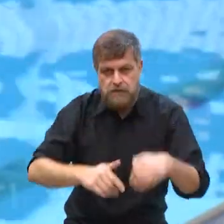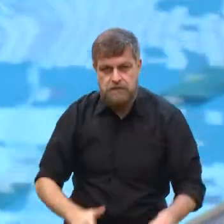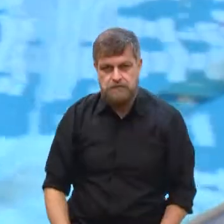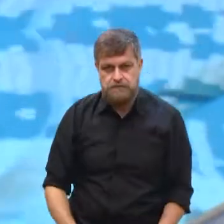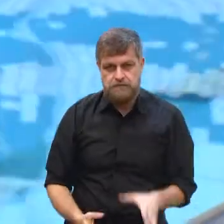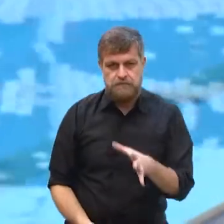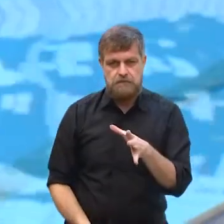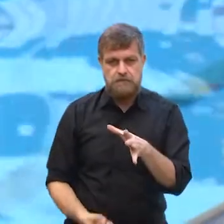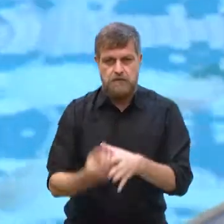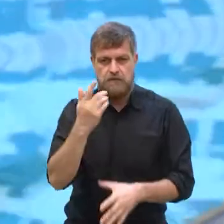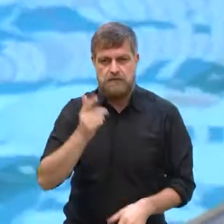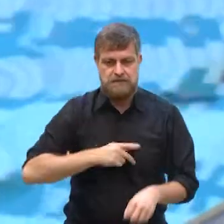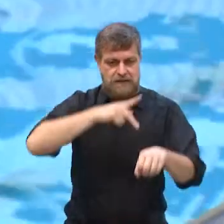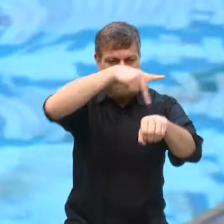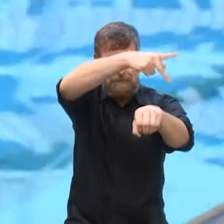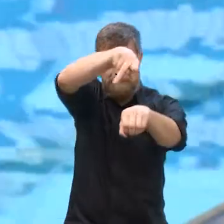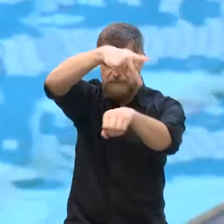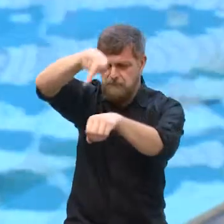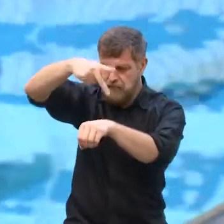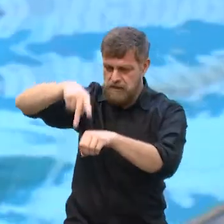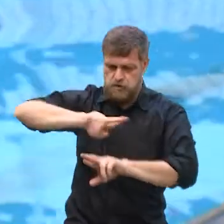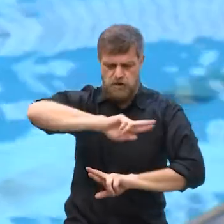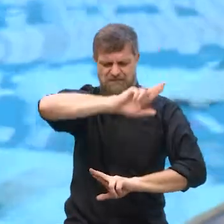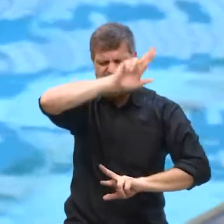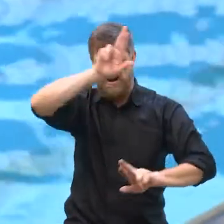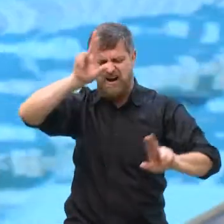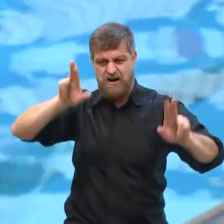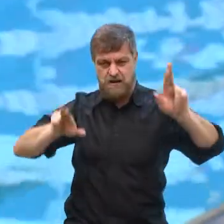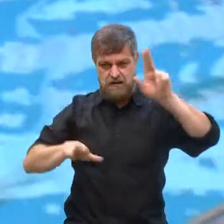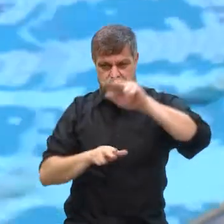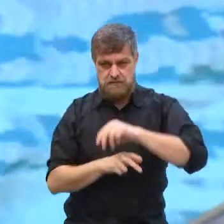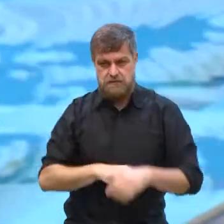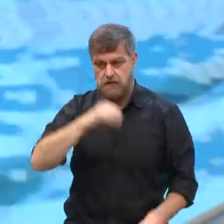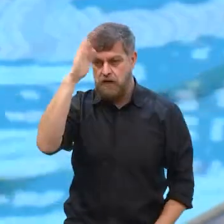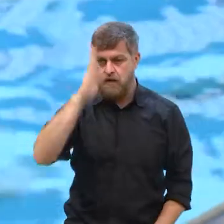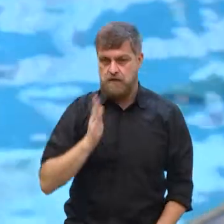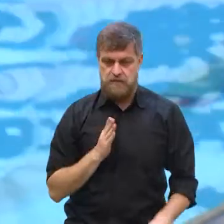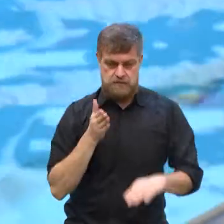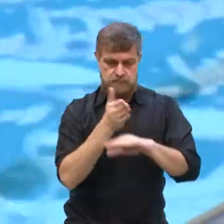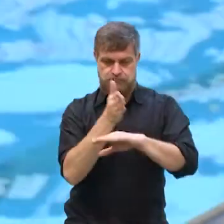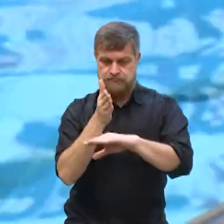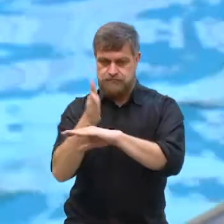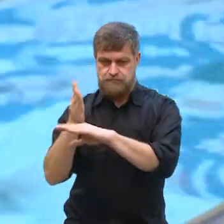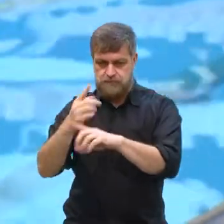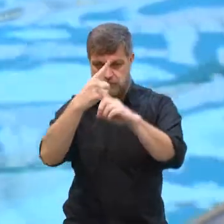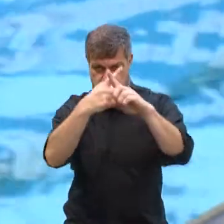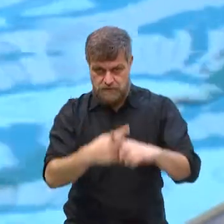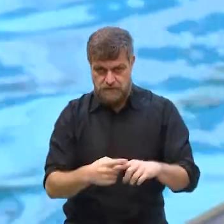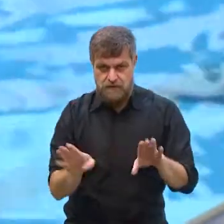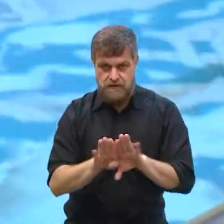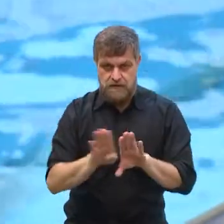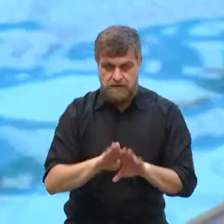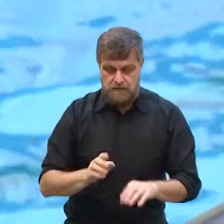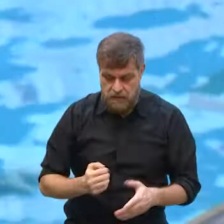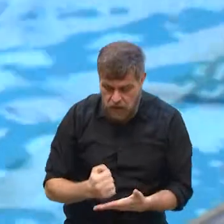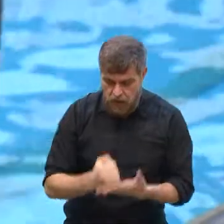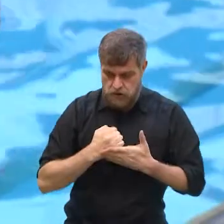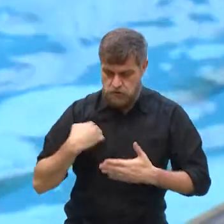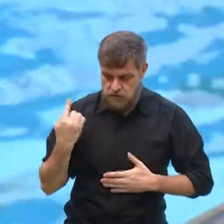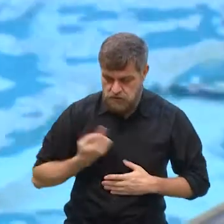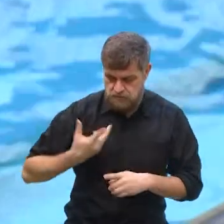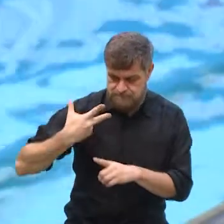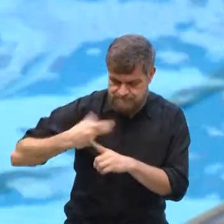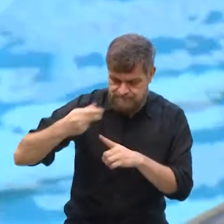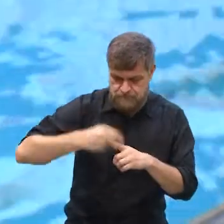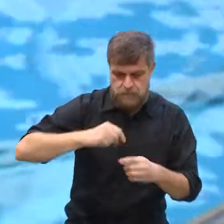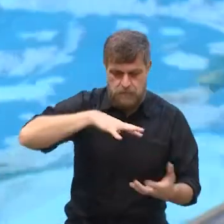que acontece em cada país. Então o Brasil ele consegue competir em alguns também, que isso acabou crescendo muito as